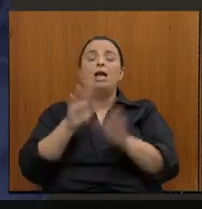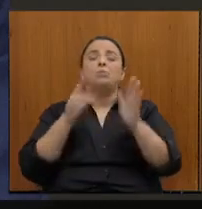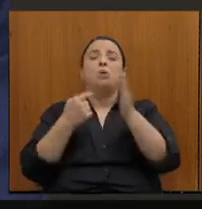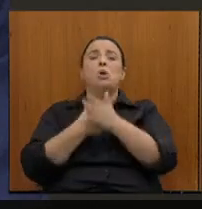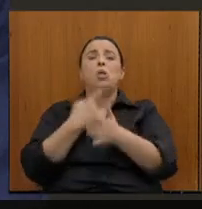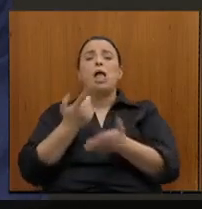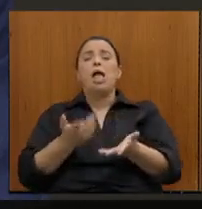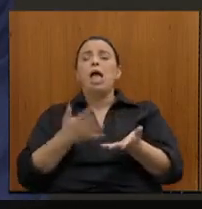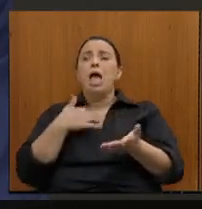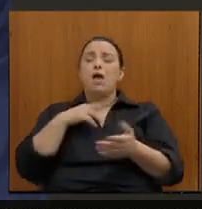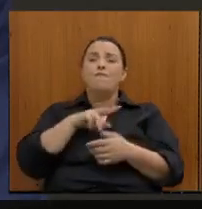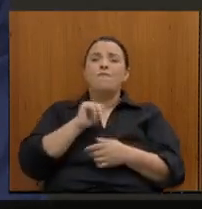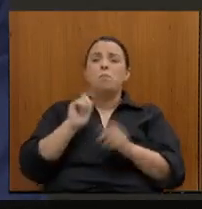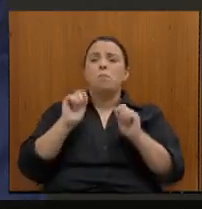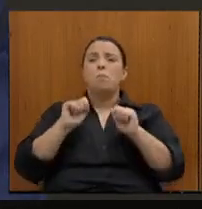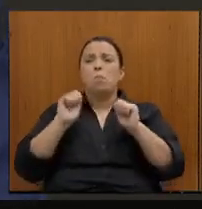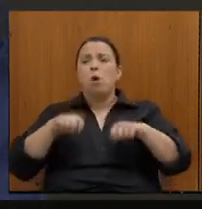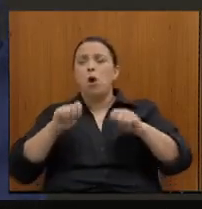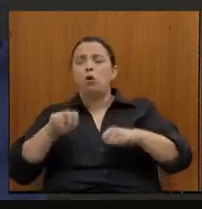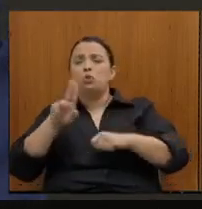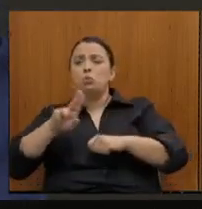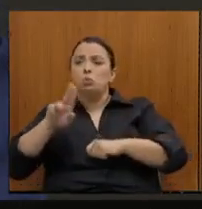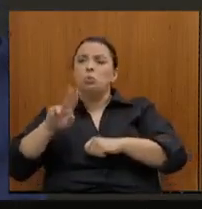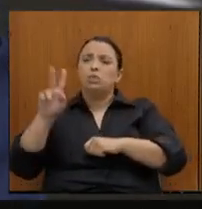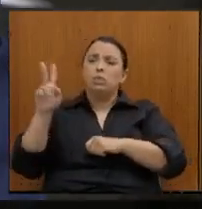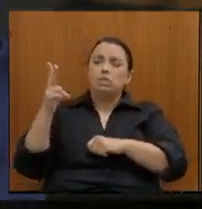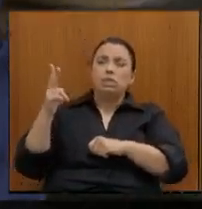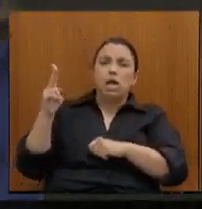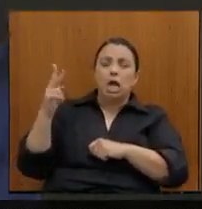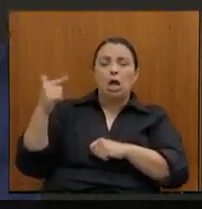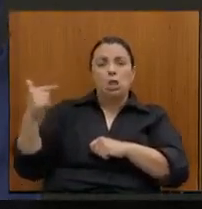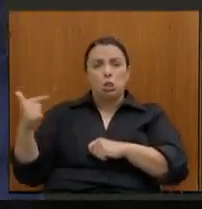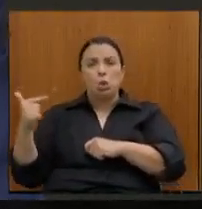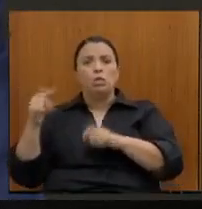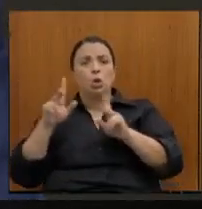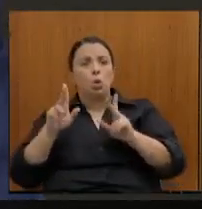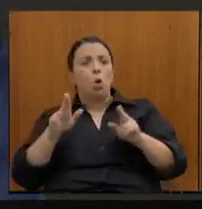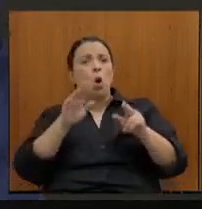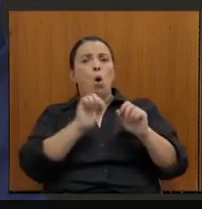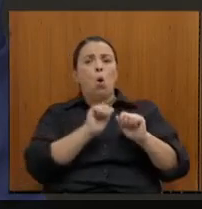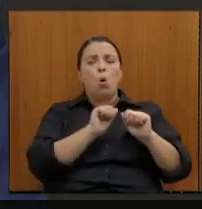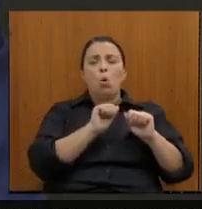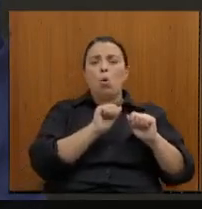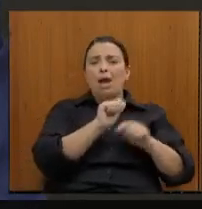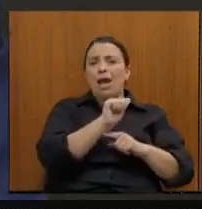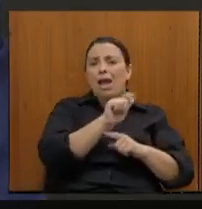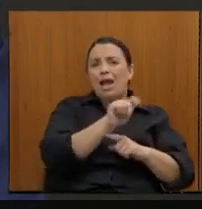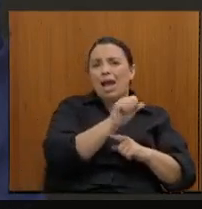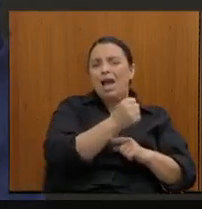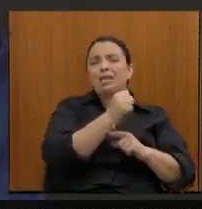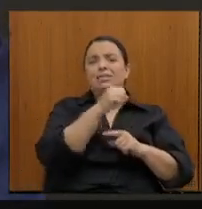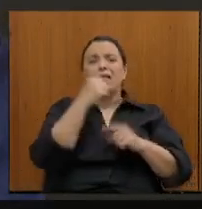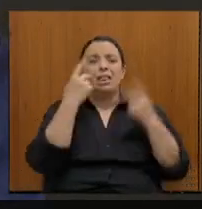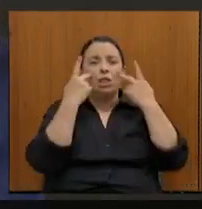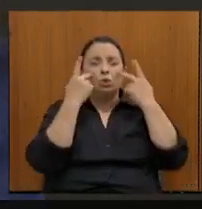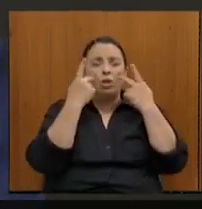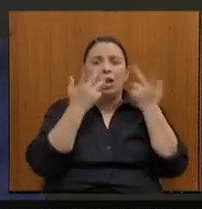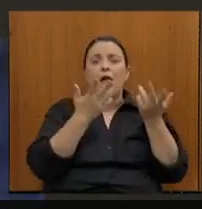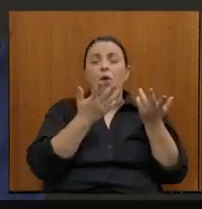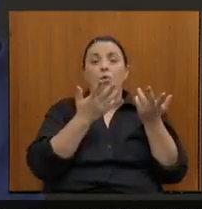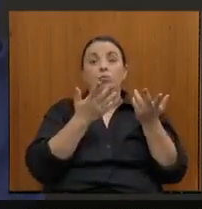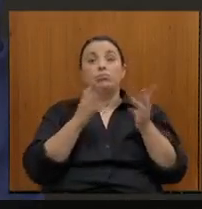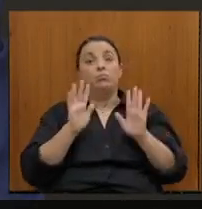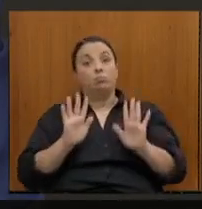mesmos gasoduto do próprio transporte do gás natural tem que ter um certo cuidado hoje você já mistura até sete porcento em poder